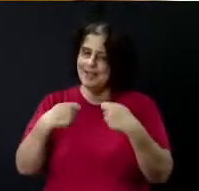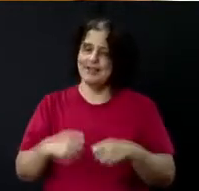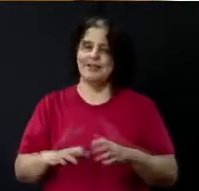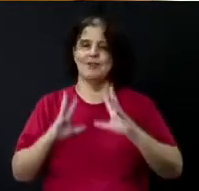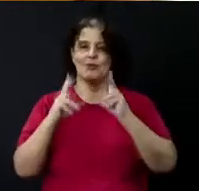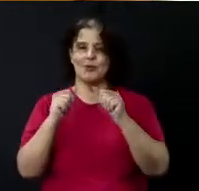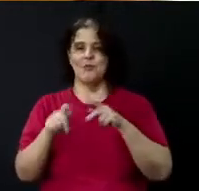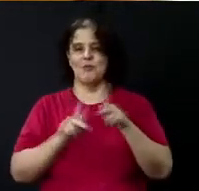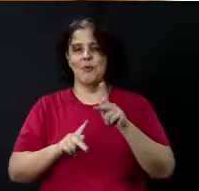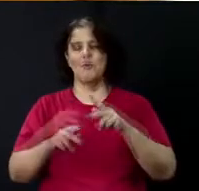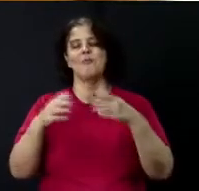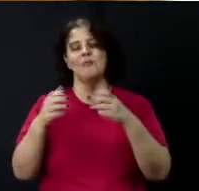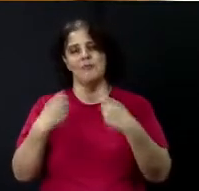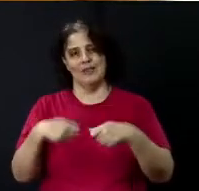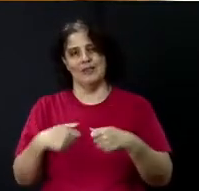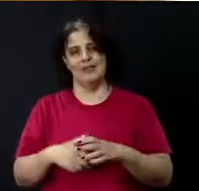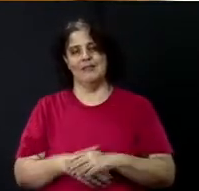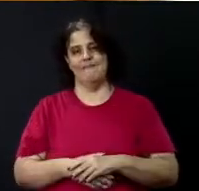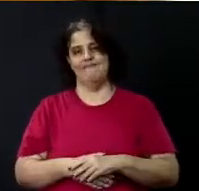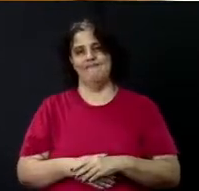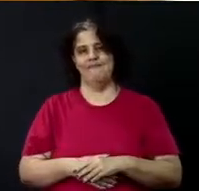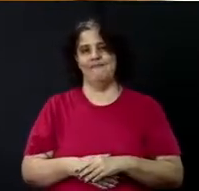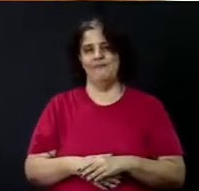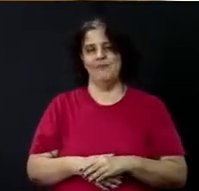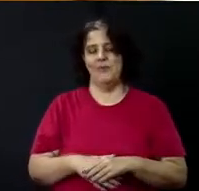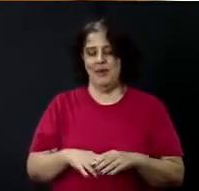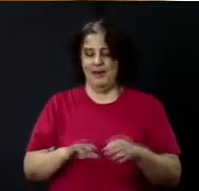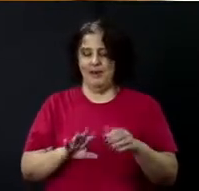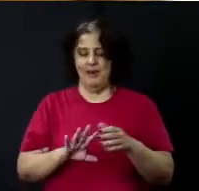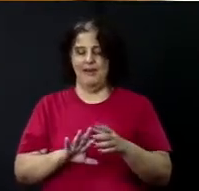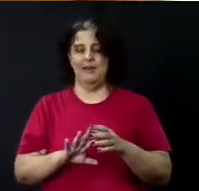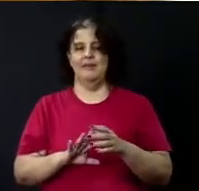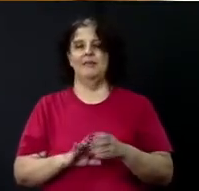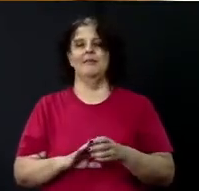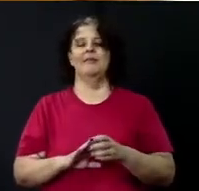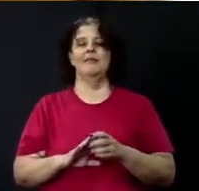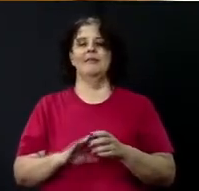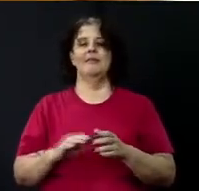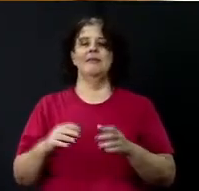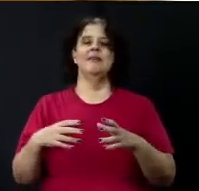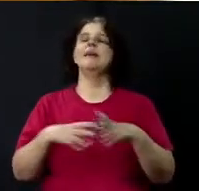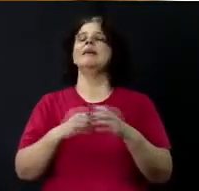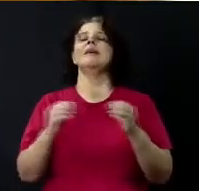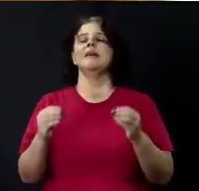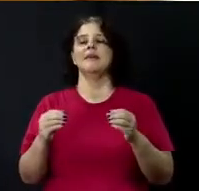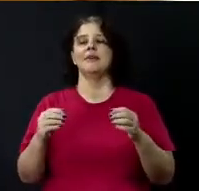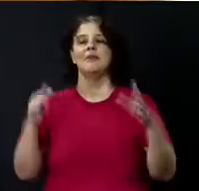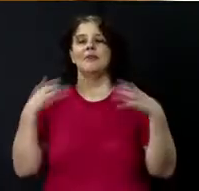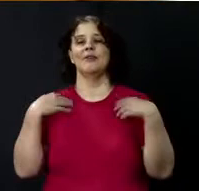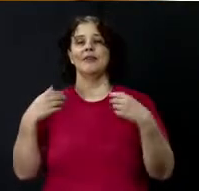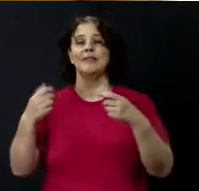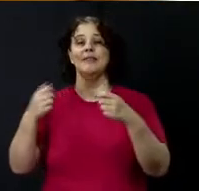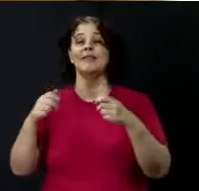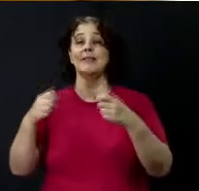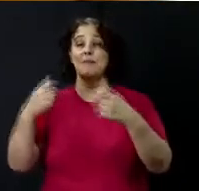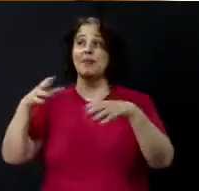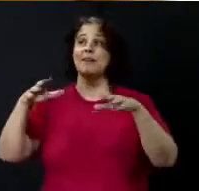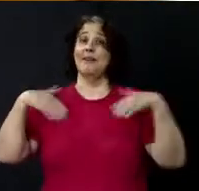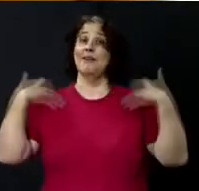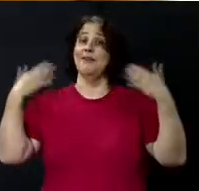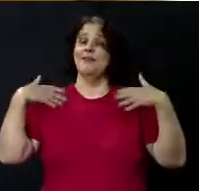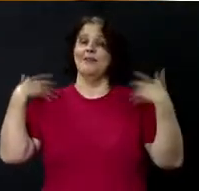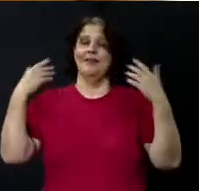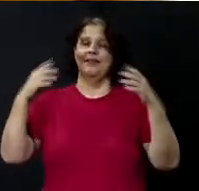pastor. Também de uma beleza, né? Satisfação, um efeito, a salvação traz